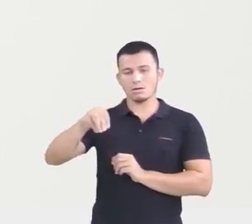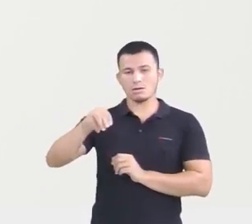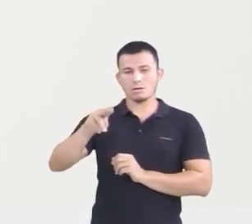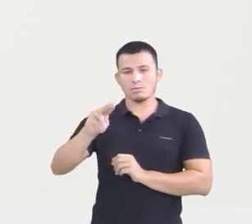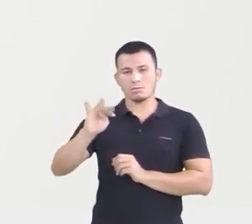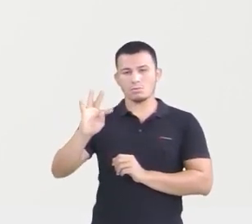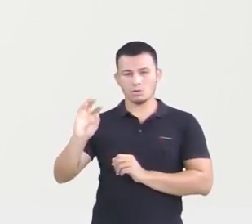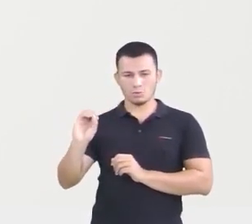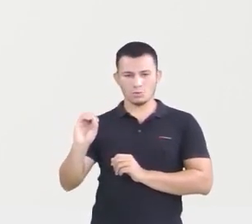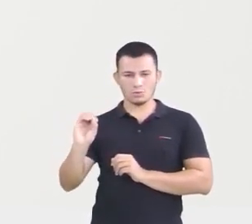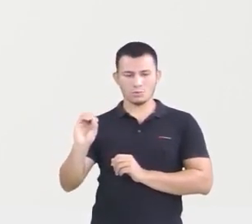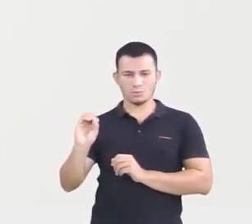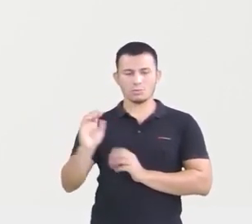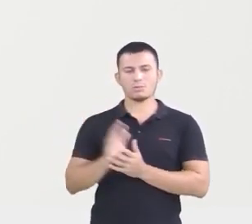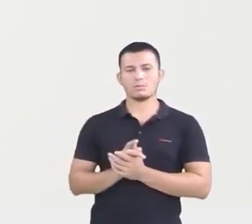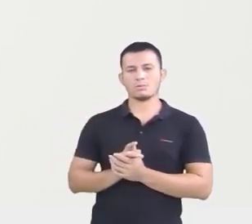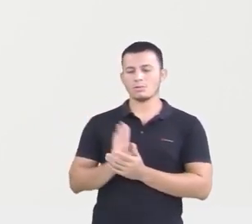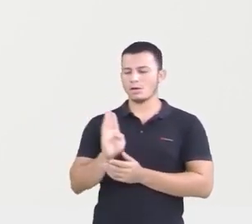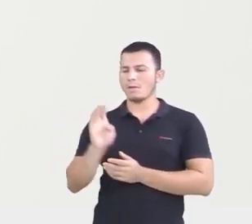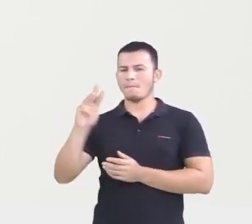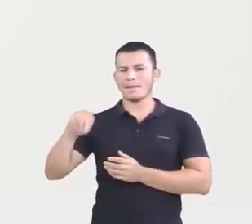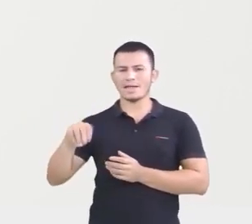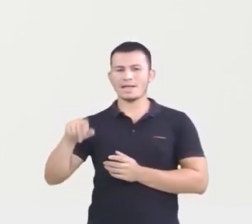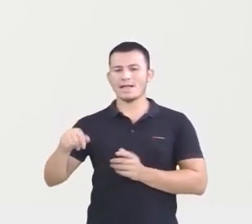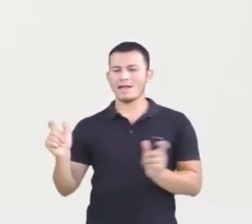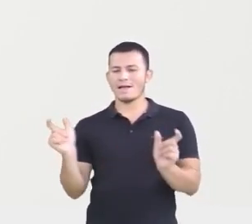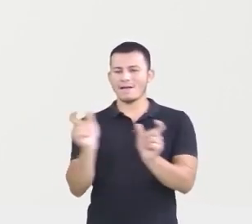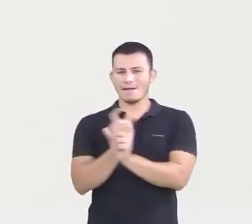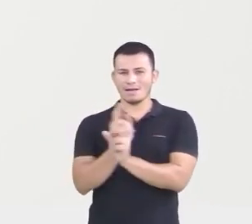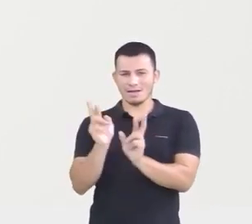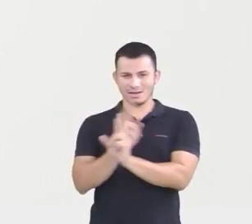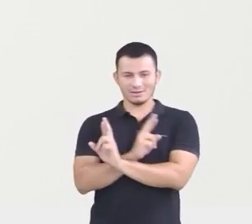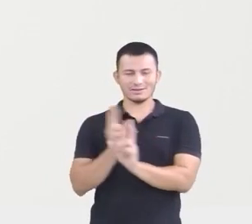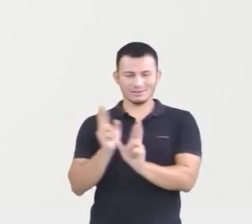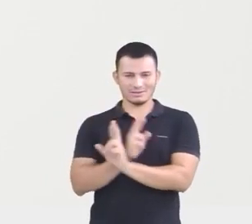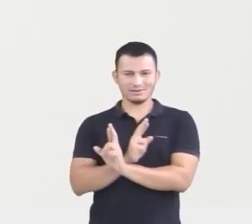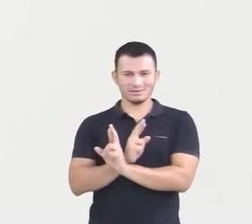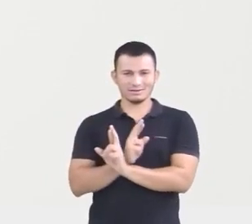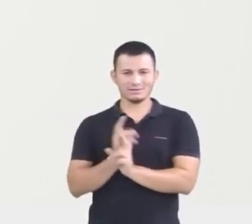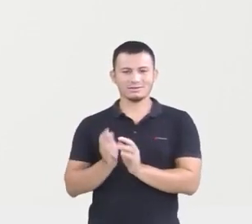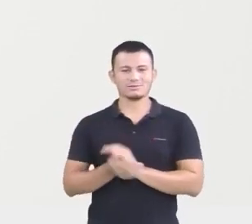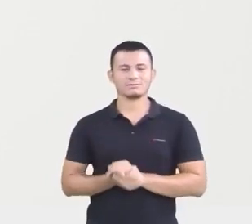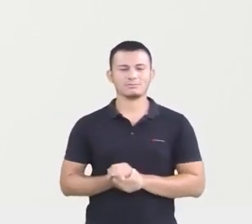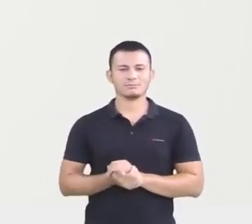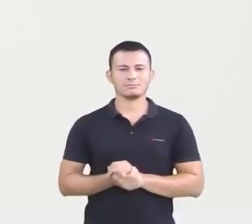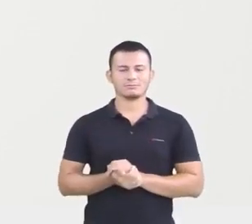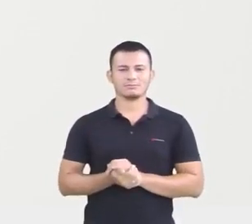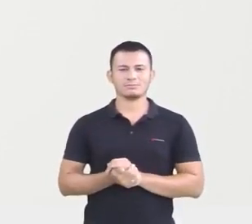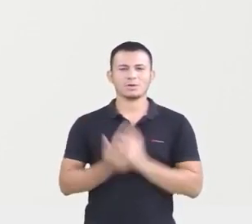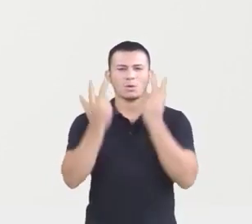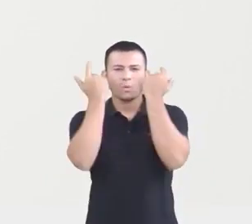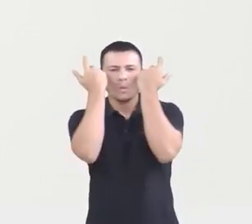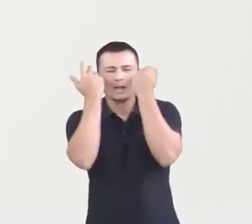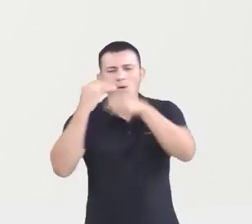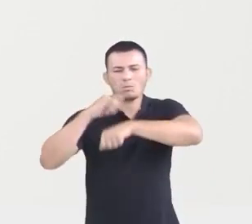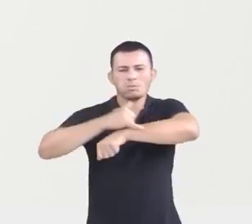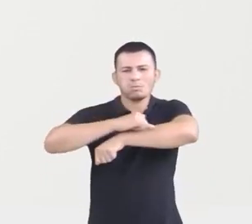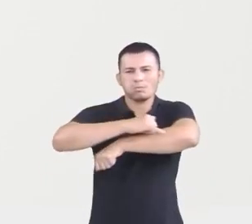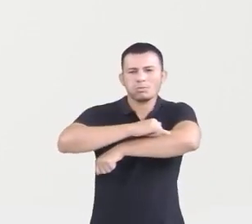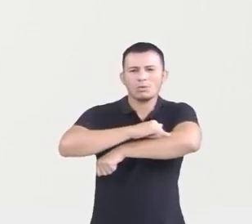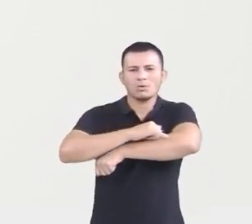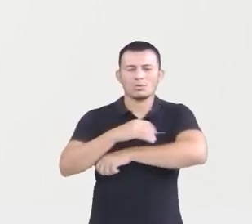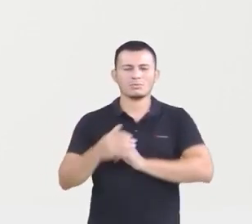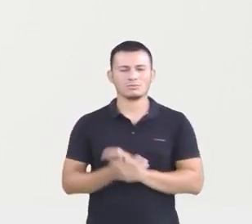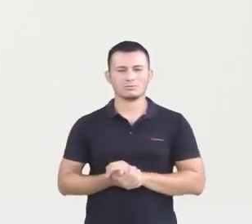bem, estabelece uma relação de intensidade. Uma lebre muito gordinha, bem gordinha, não demorou